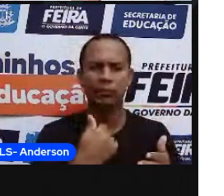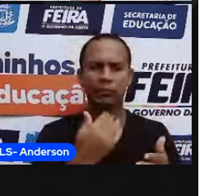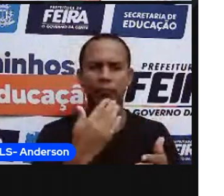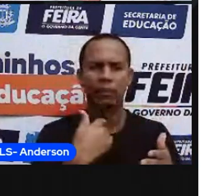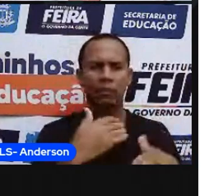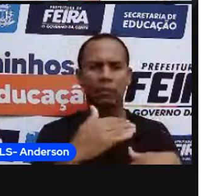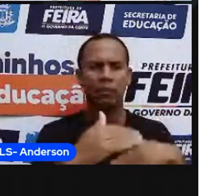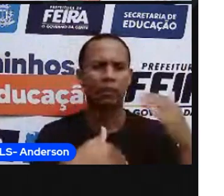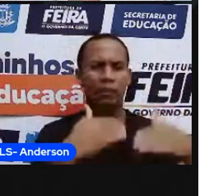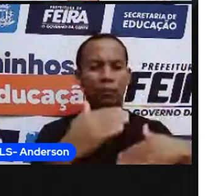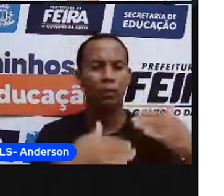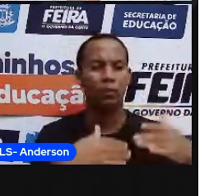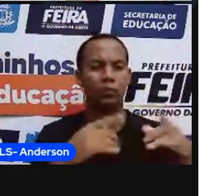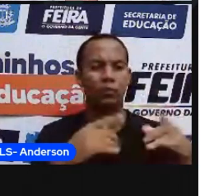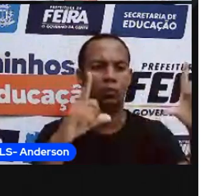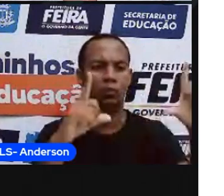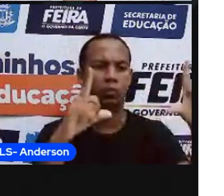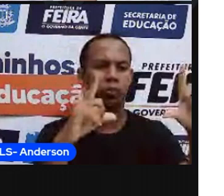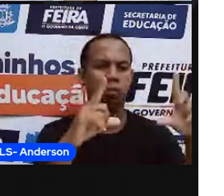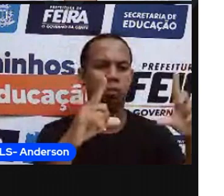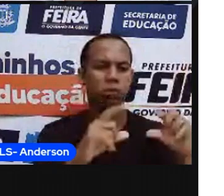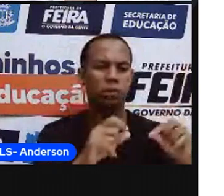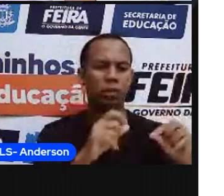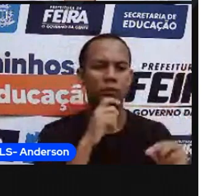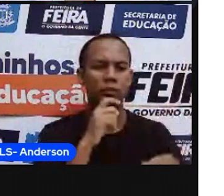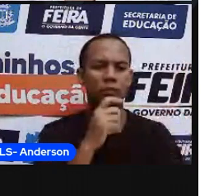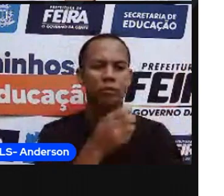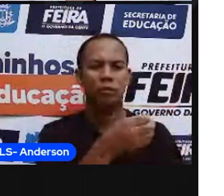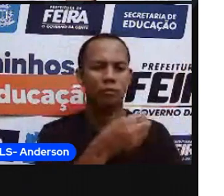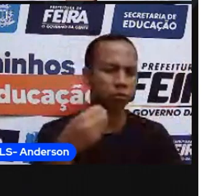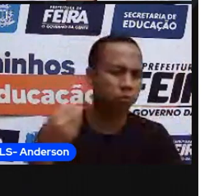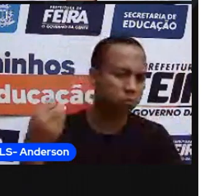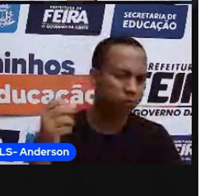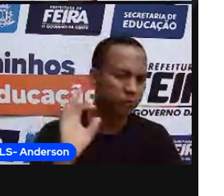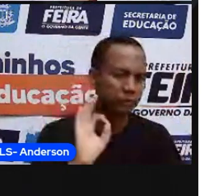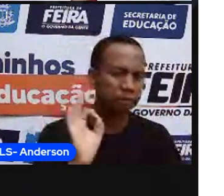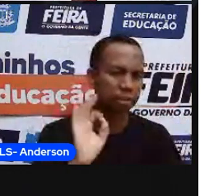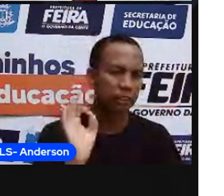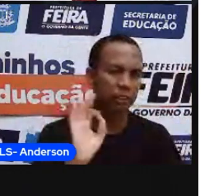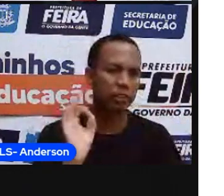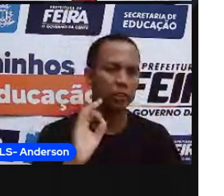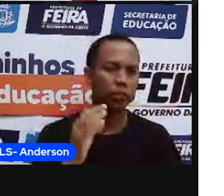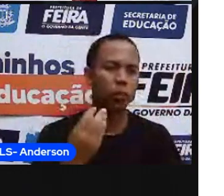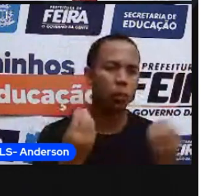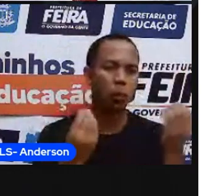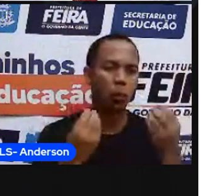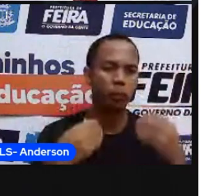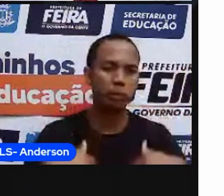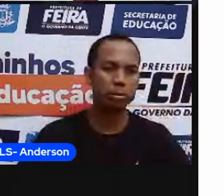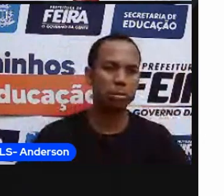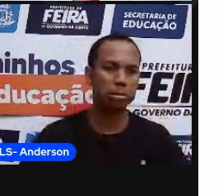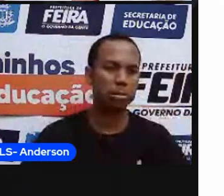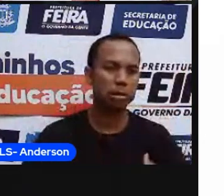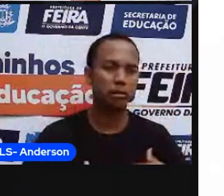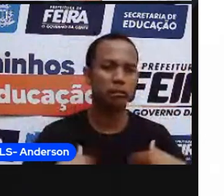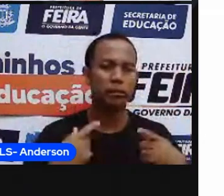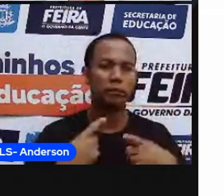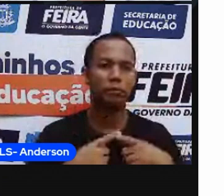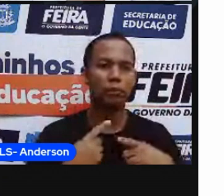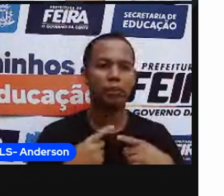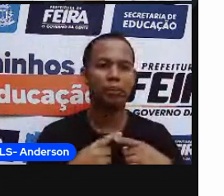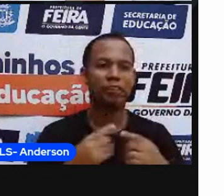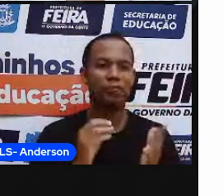Um determinado momento, a geladeira vai esvaziar, não vai? Vai. E eu vou ficar como? Com fome. Porque eu não